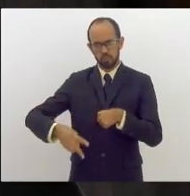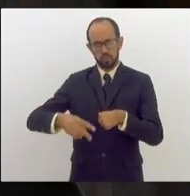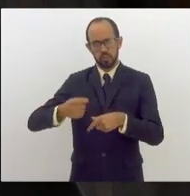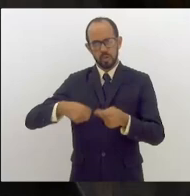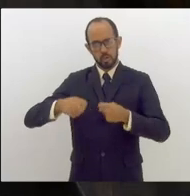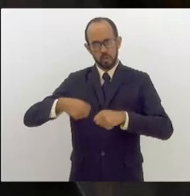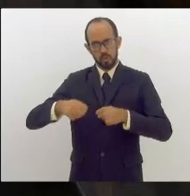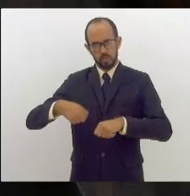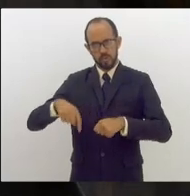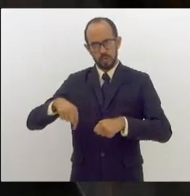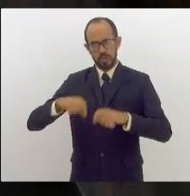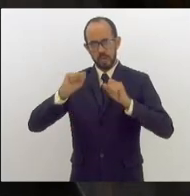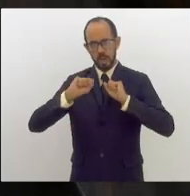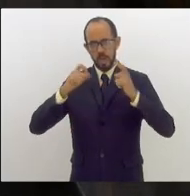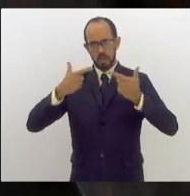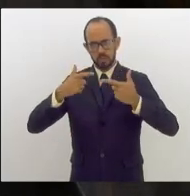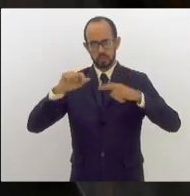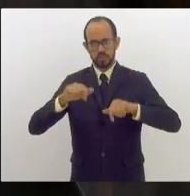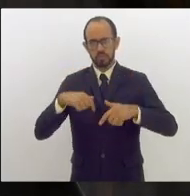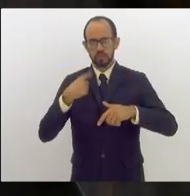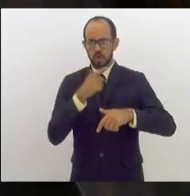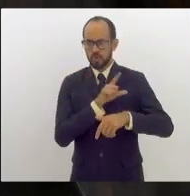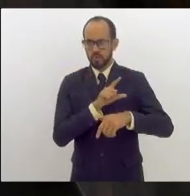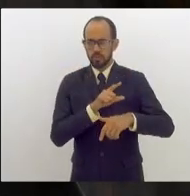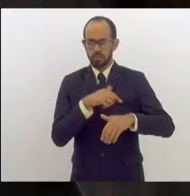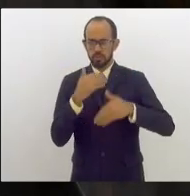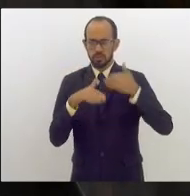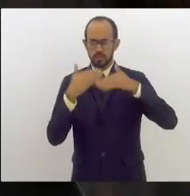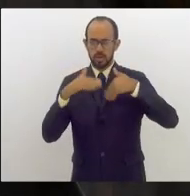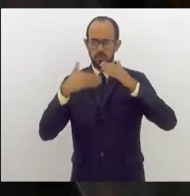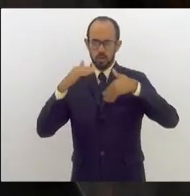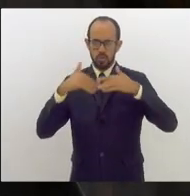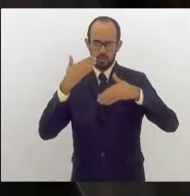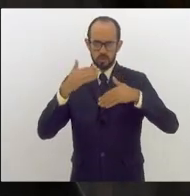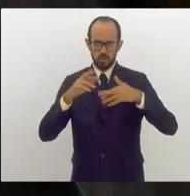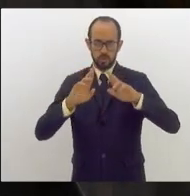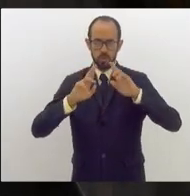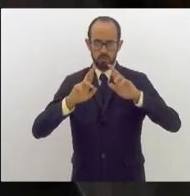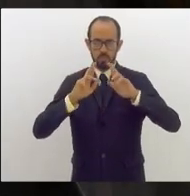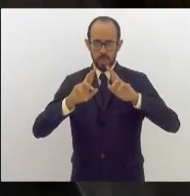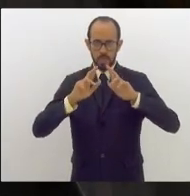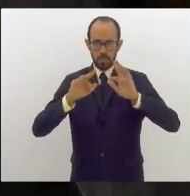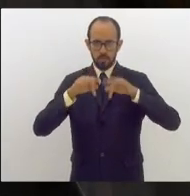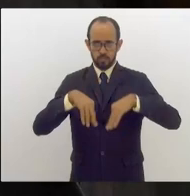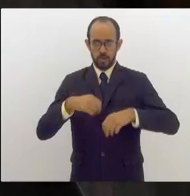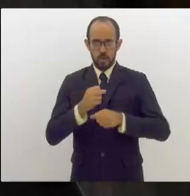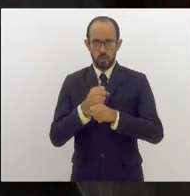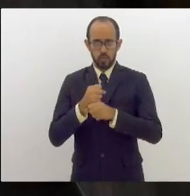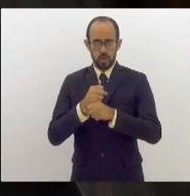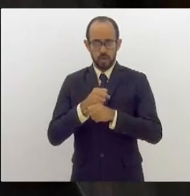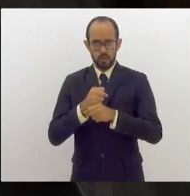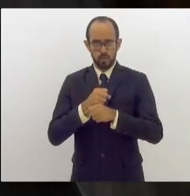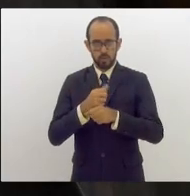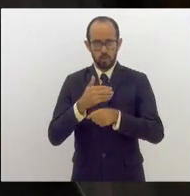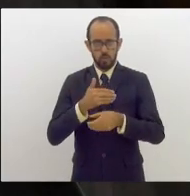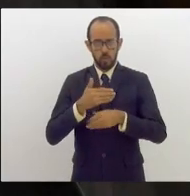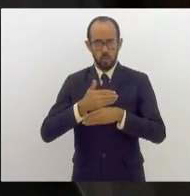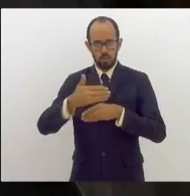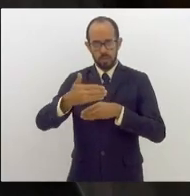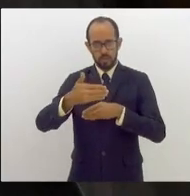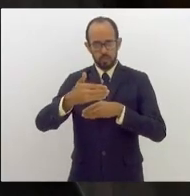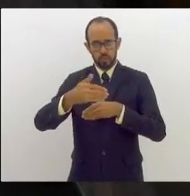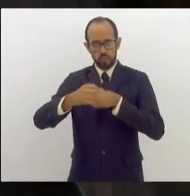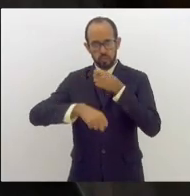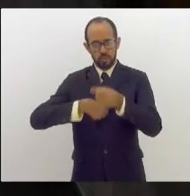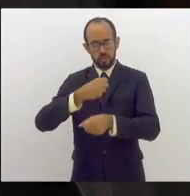conseguido progredir muito na pauta e espero que esse final de ano e o início do ano que vem sejam muito alcançareiros